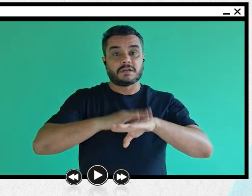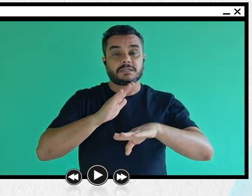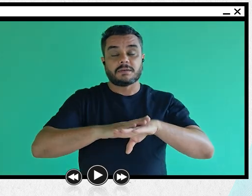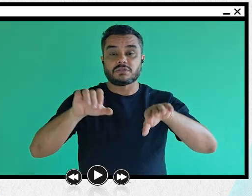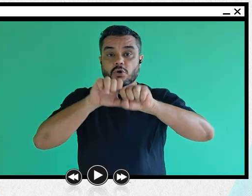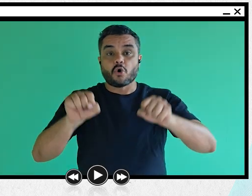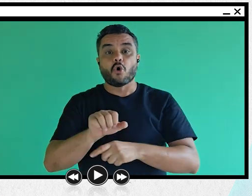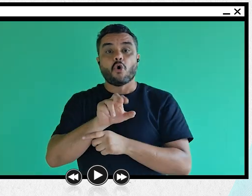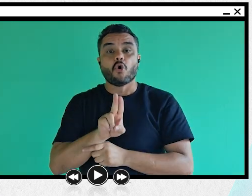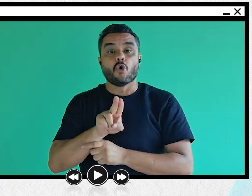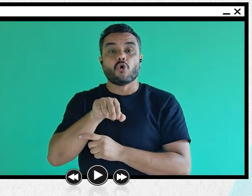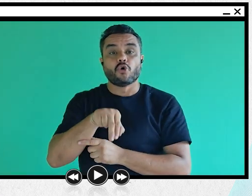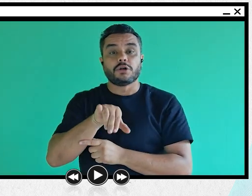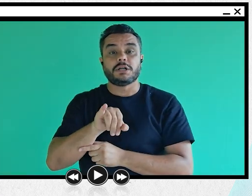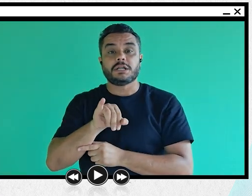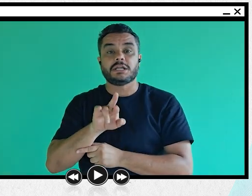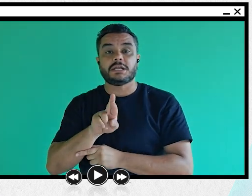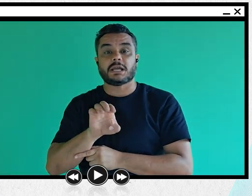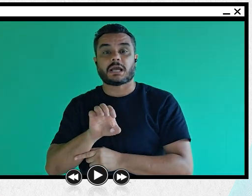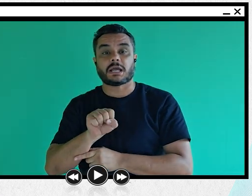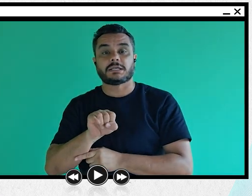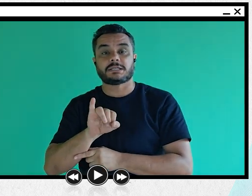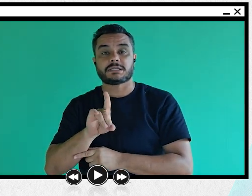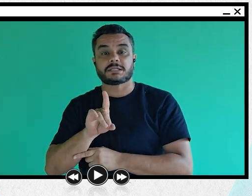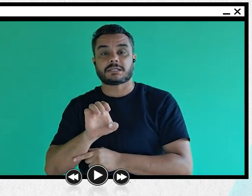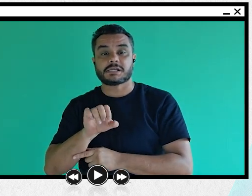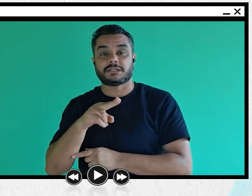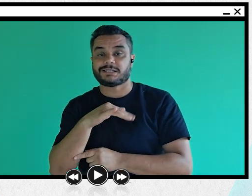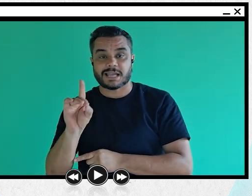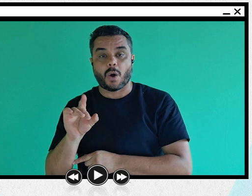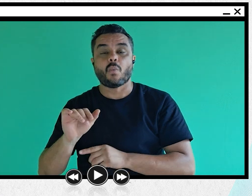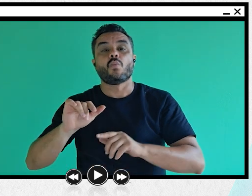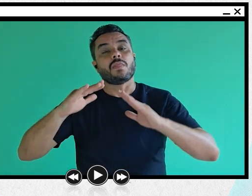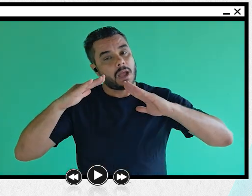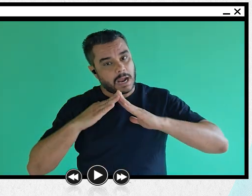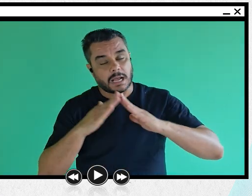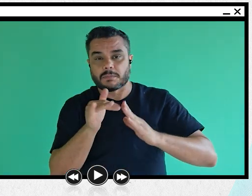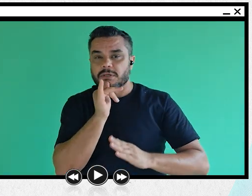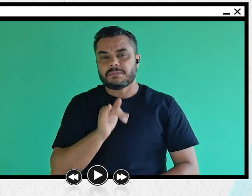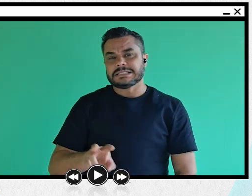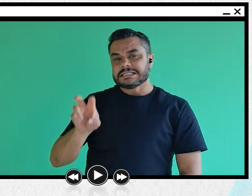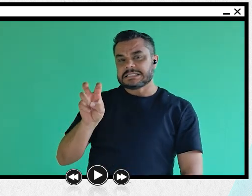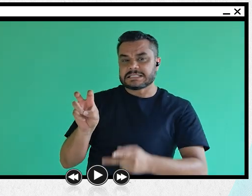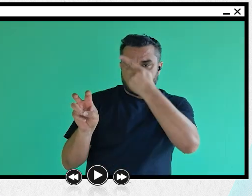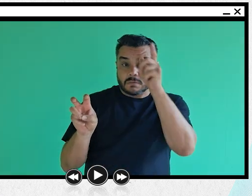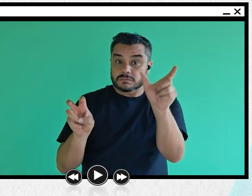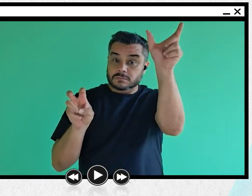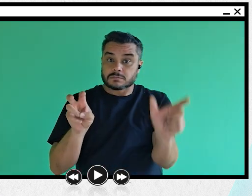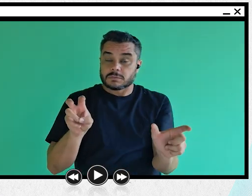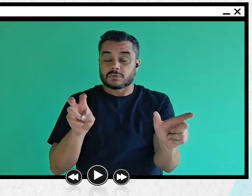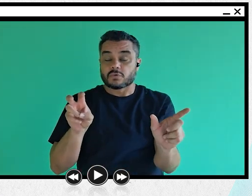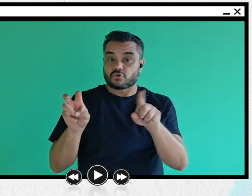uniresidenciais, né? E o nosso valor de referência são 5 pessoas. Então, um jardim filtrante para 5 pessoas que a gente